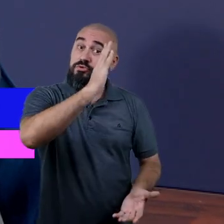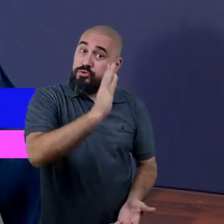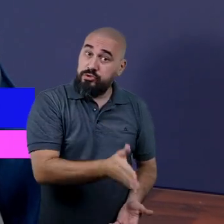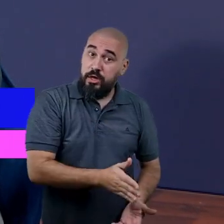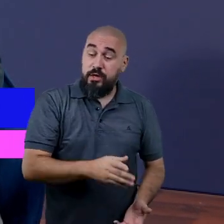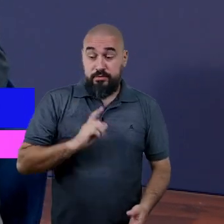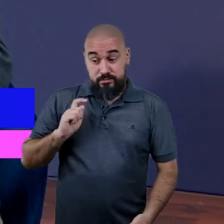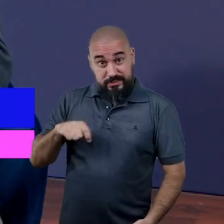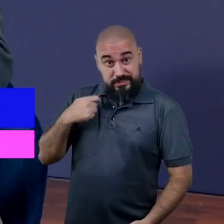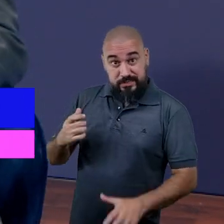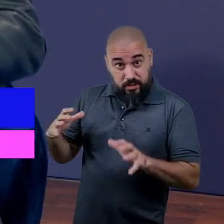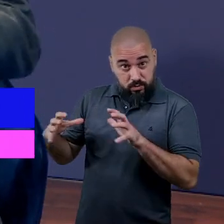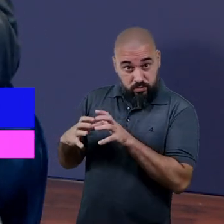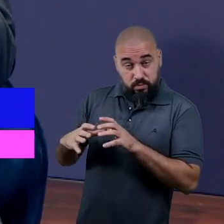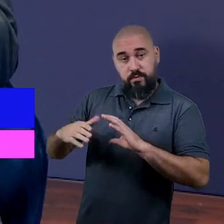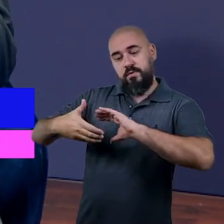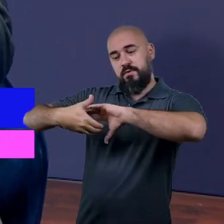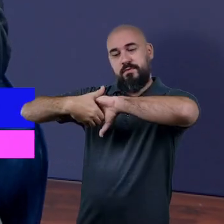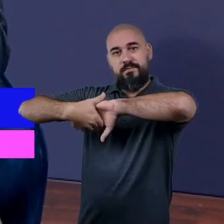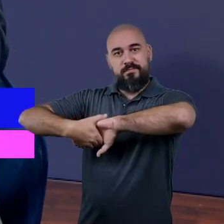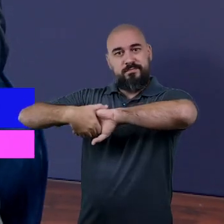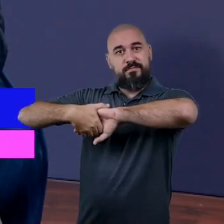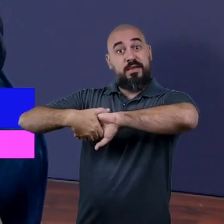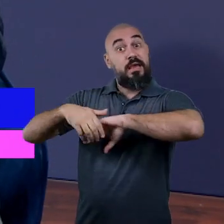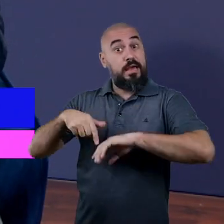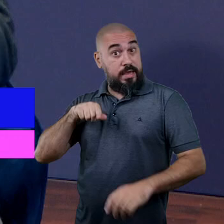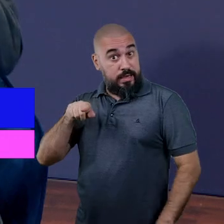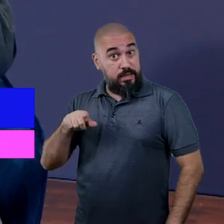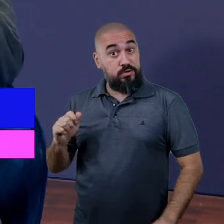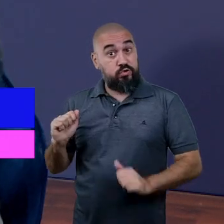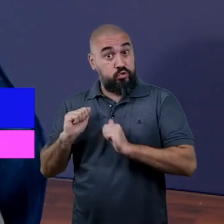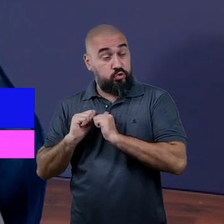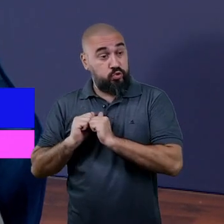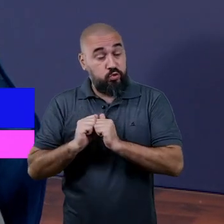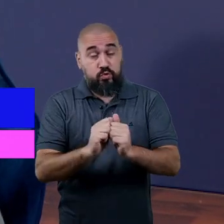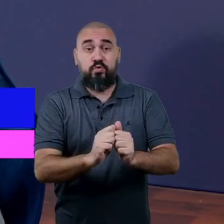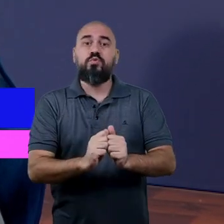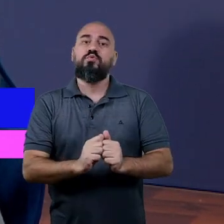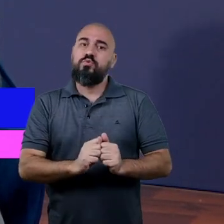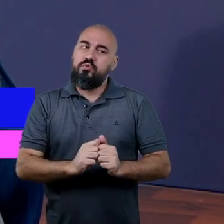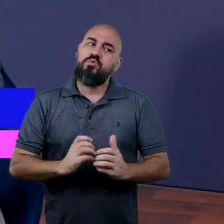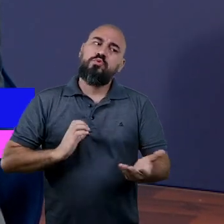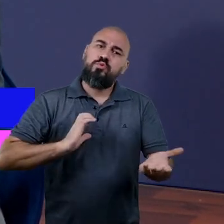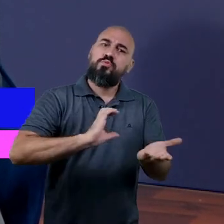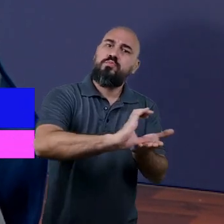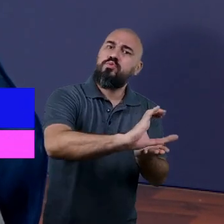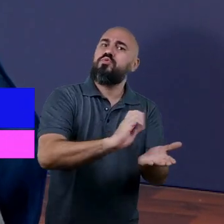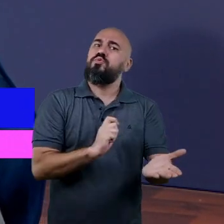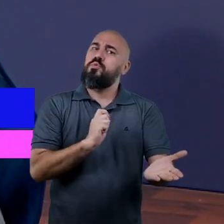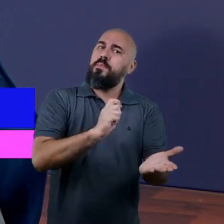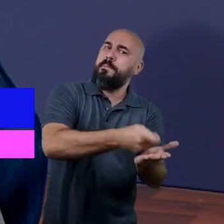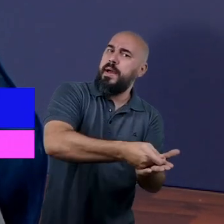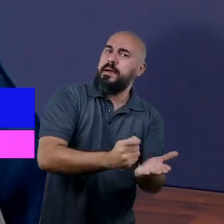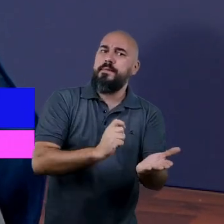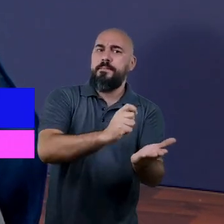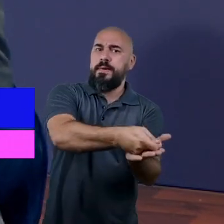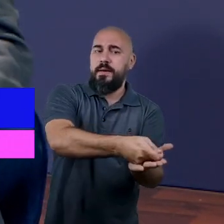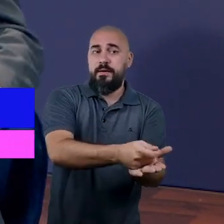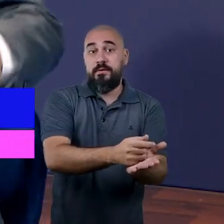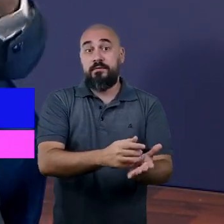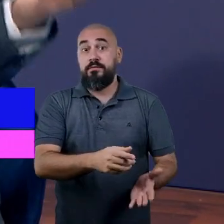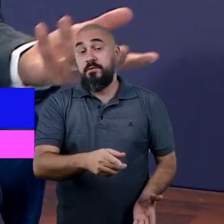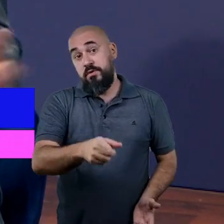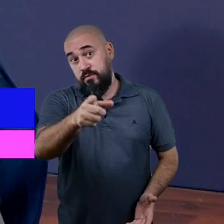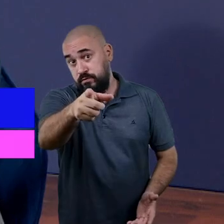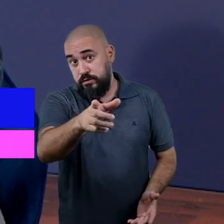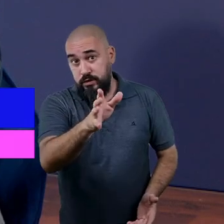aqui, juntos, apresentando o programa Arena do Futuro. Você que já é anjo da esperança, você é parte desse ministério. Você é